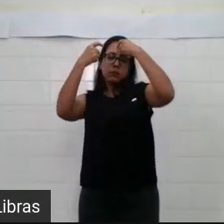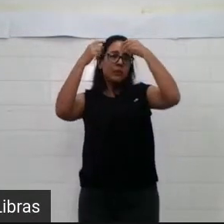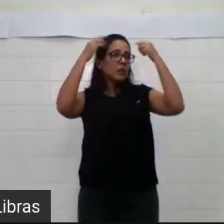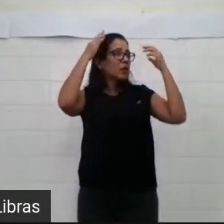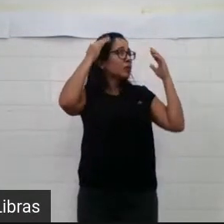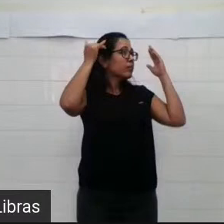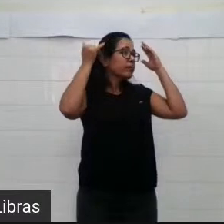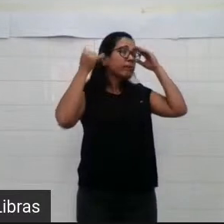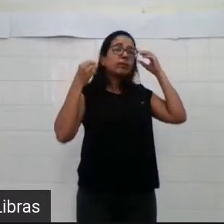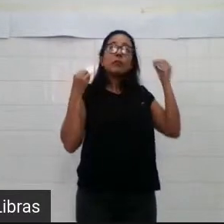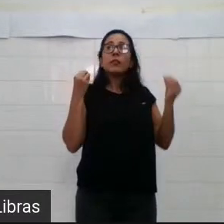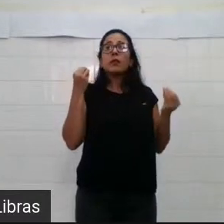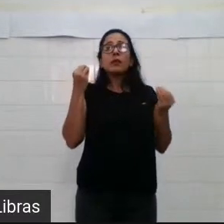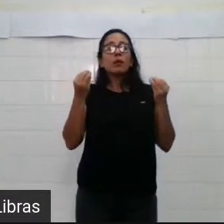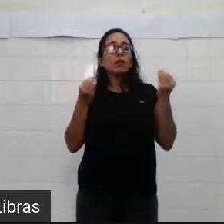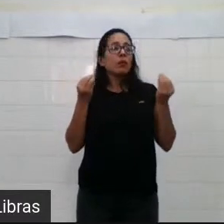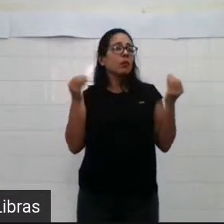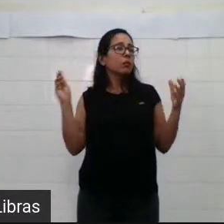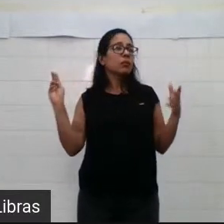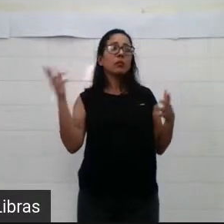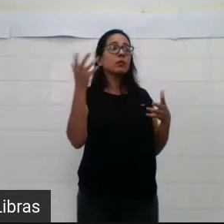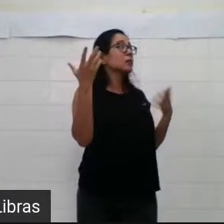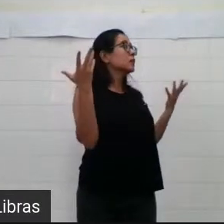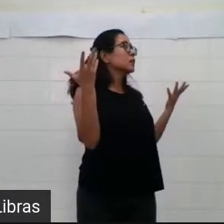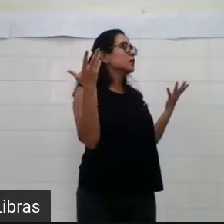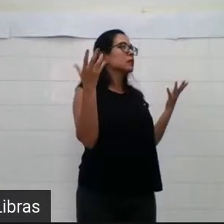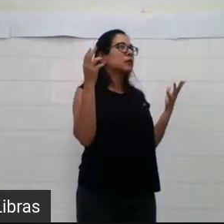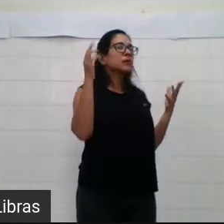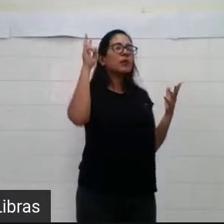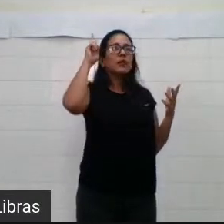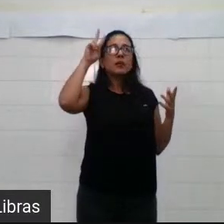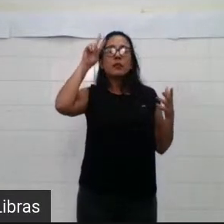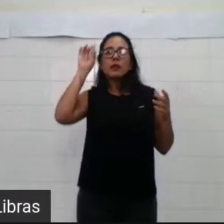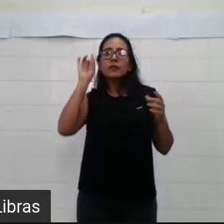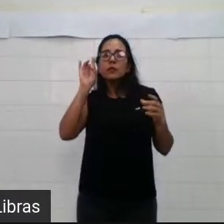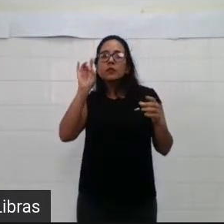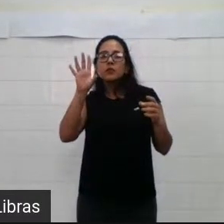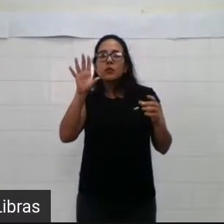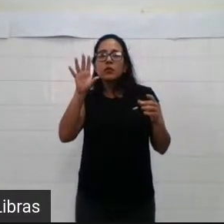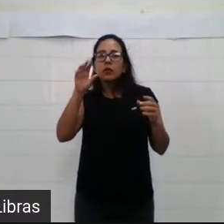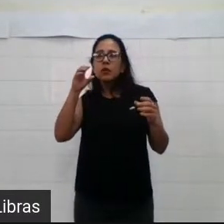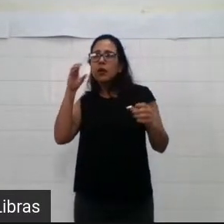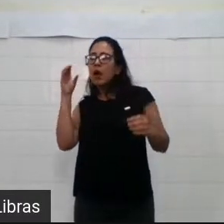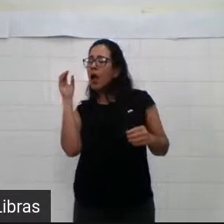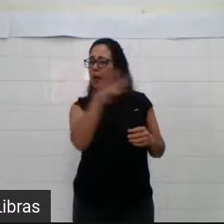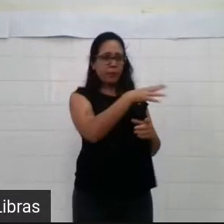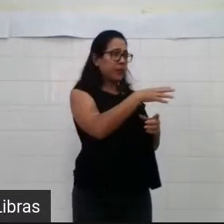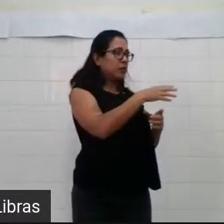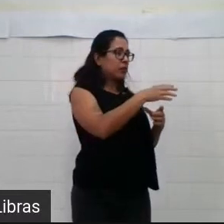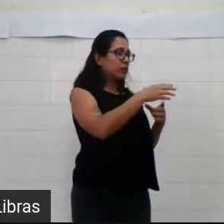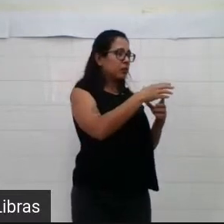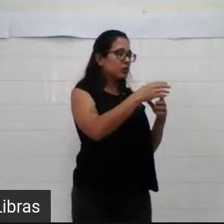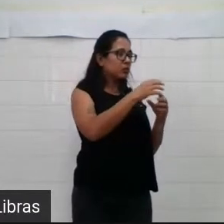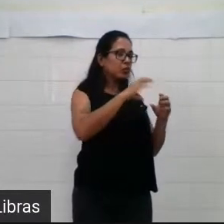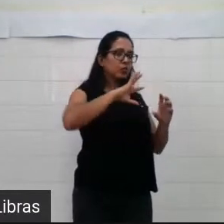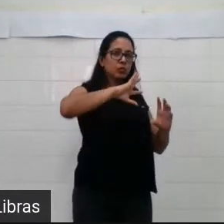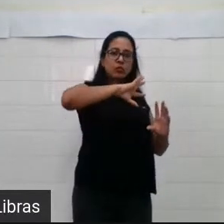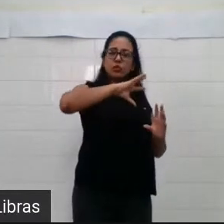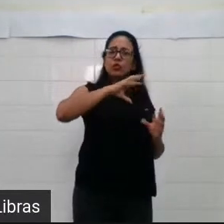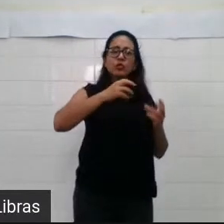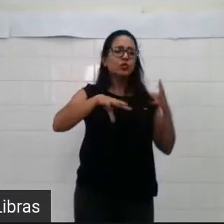sabia como tudo se dera. Sabia apenas que de uma hora para outra era como se um